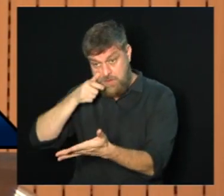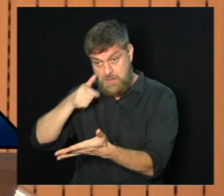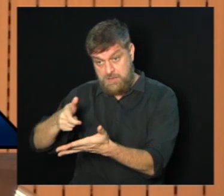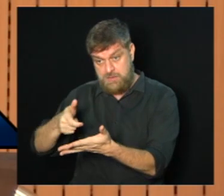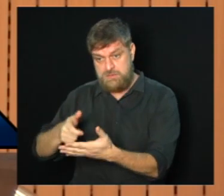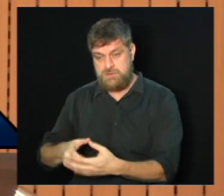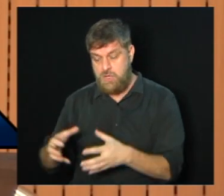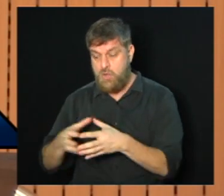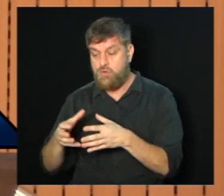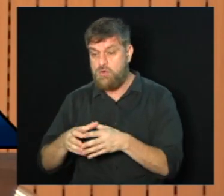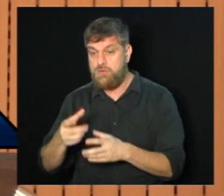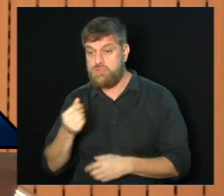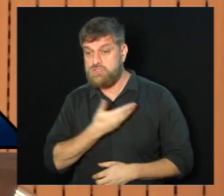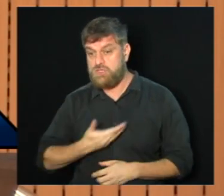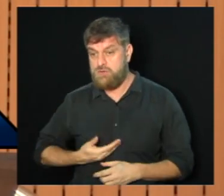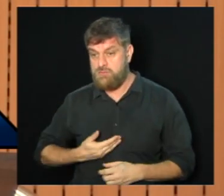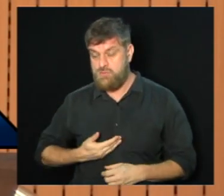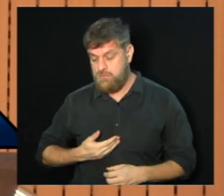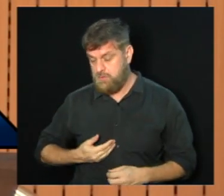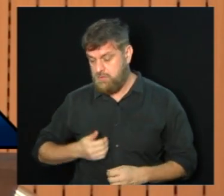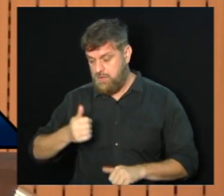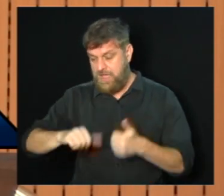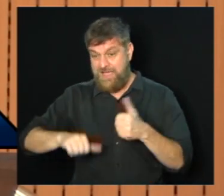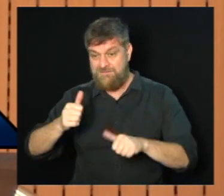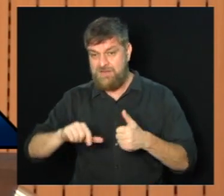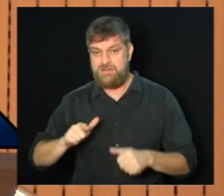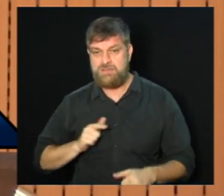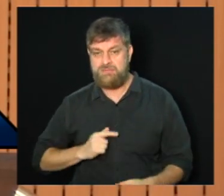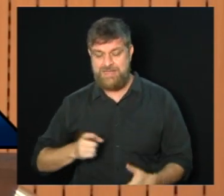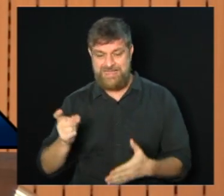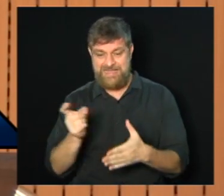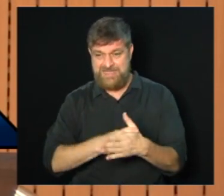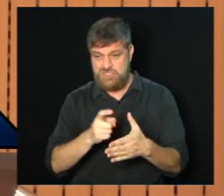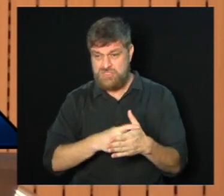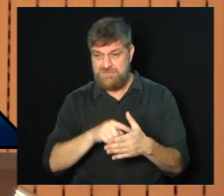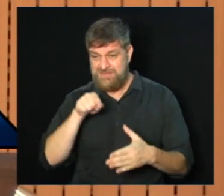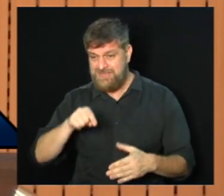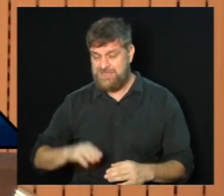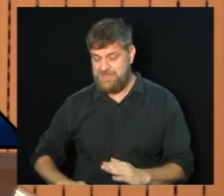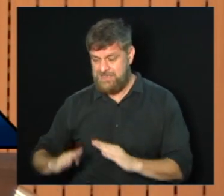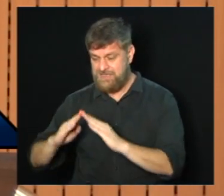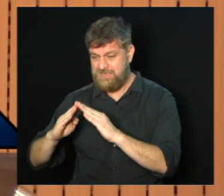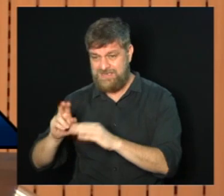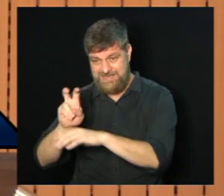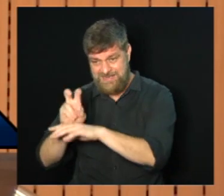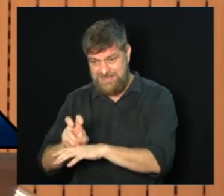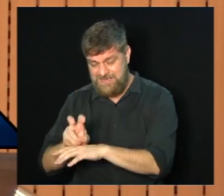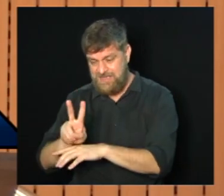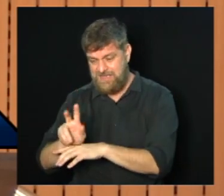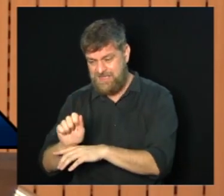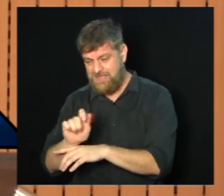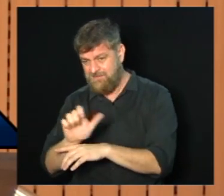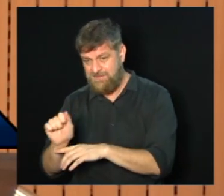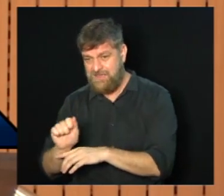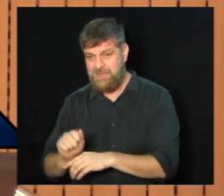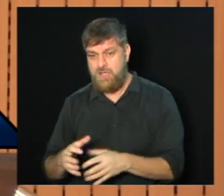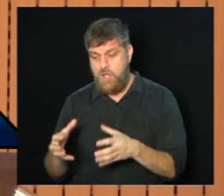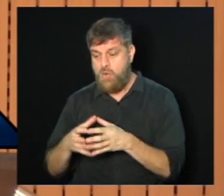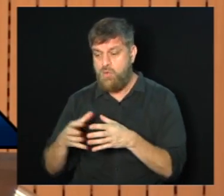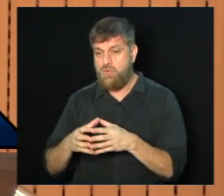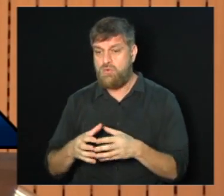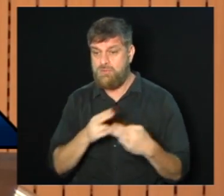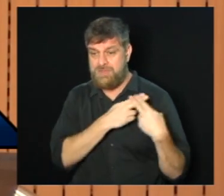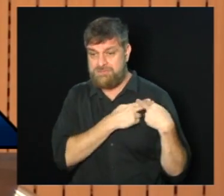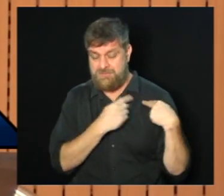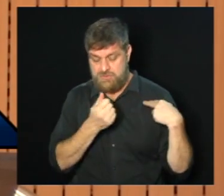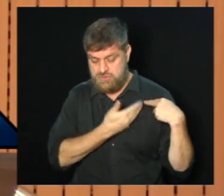de Contas mostrando o endividamento, o crescimento da dívida ativa e o déficit de vagas em creches. O Tribunal de Contas vem